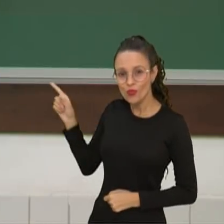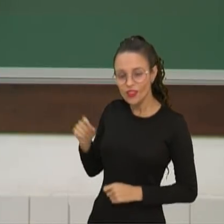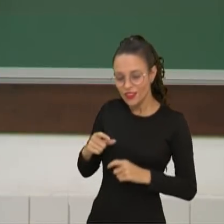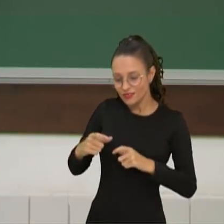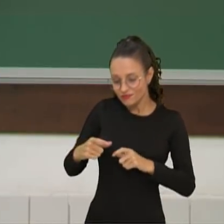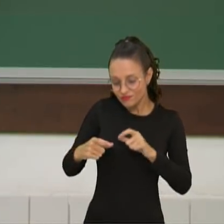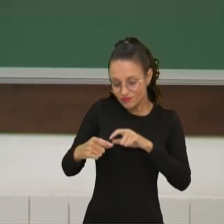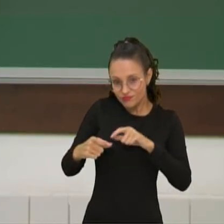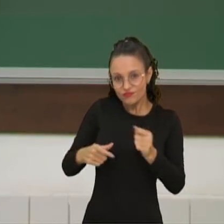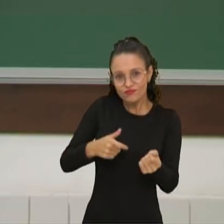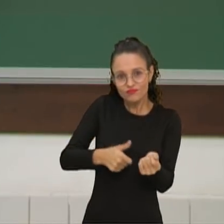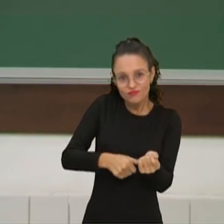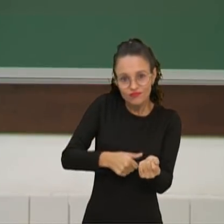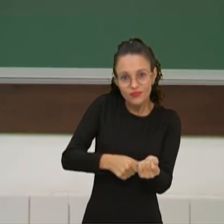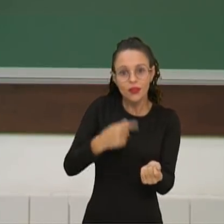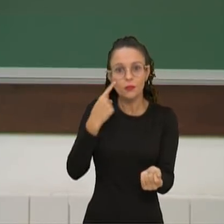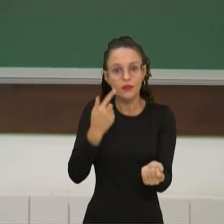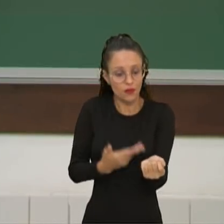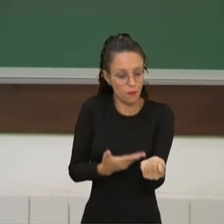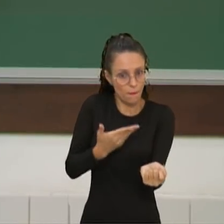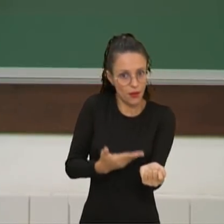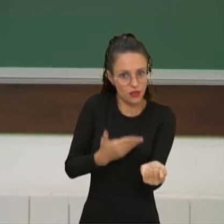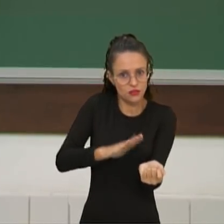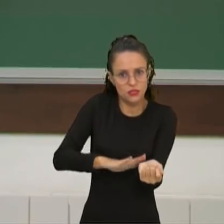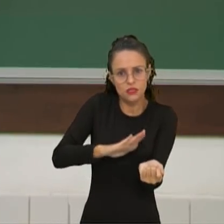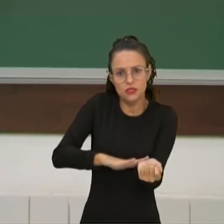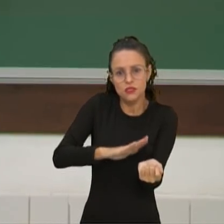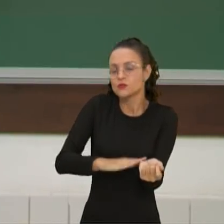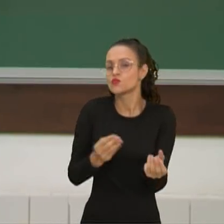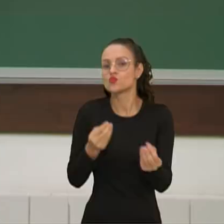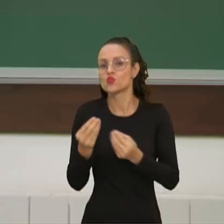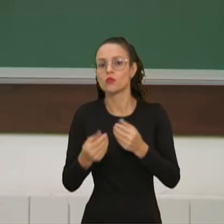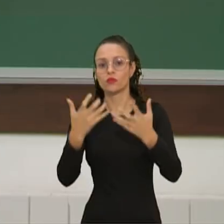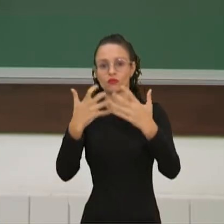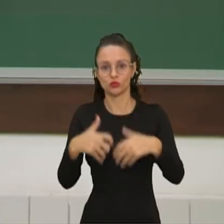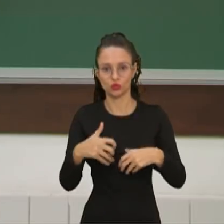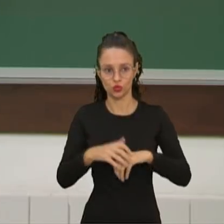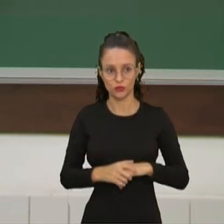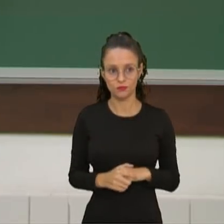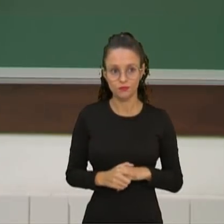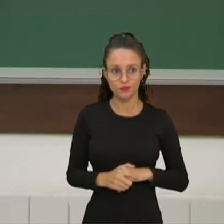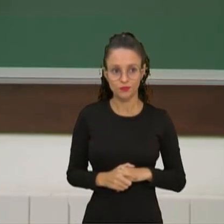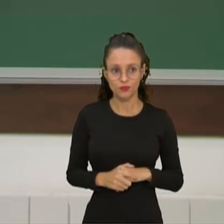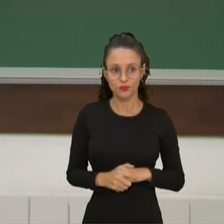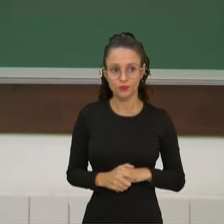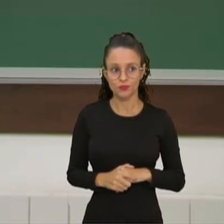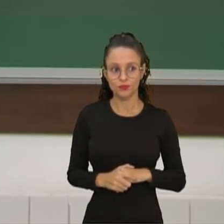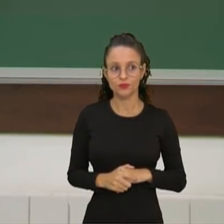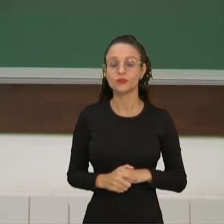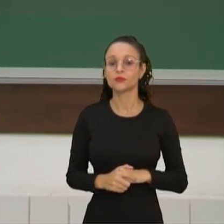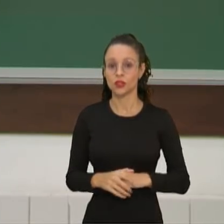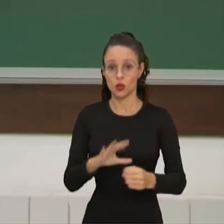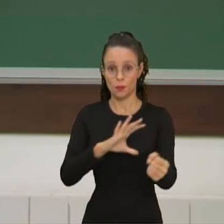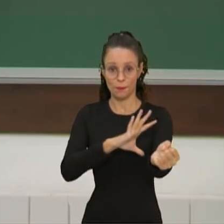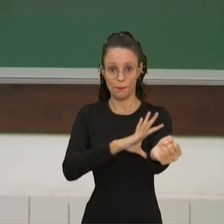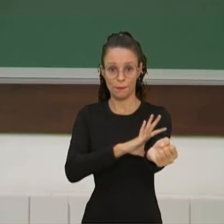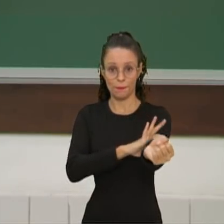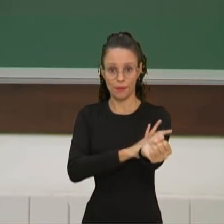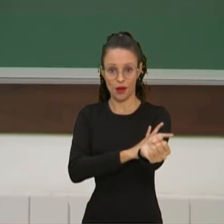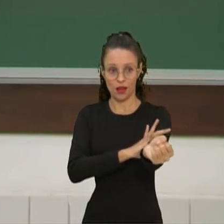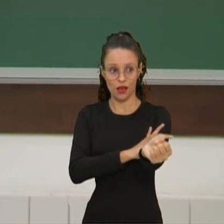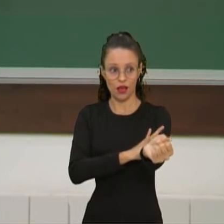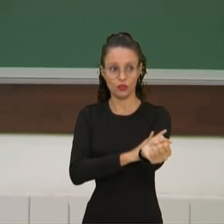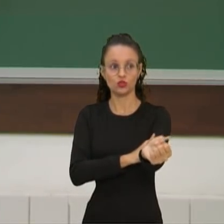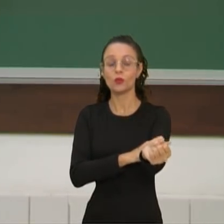verificar, aferir a pressão de uma pessoa, tá? Ele funciona da seguinte forma. Então é colocado, né, sobre o braço da